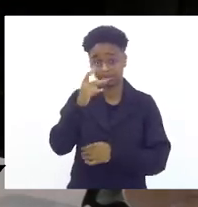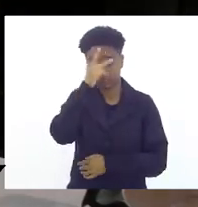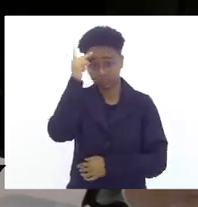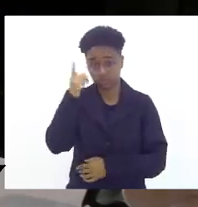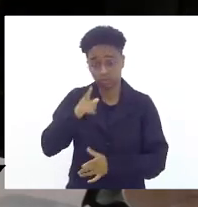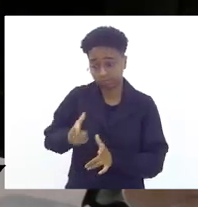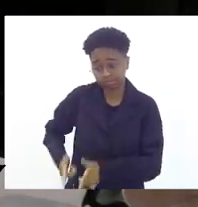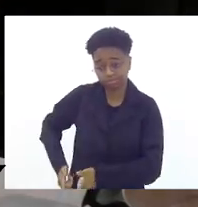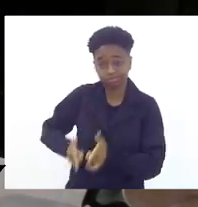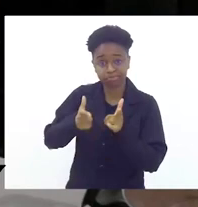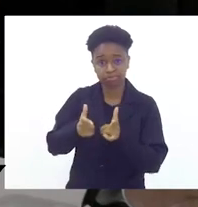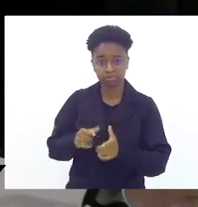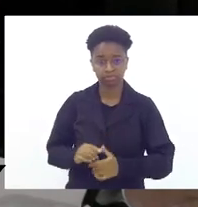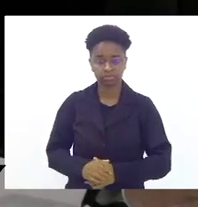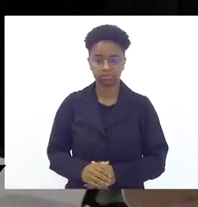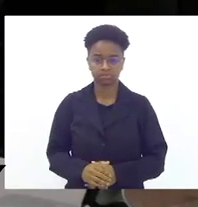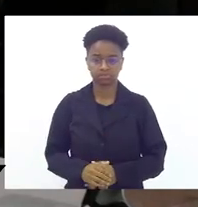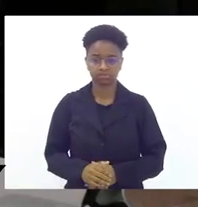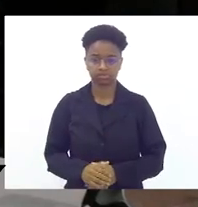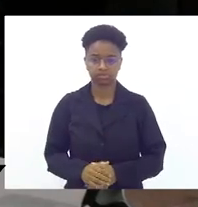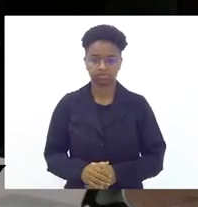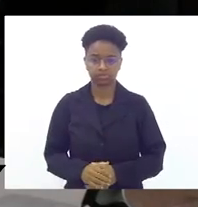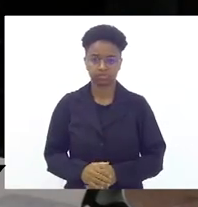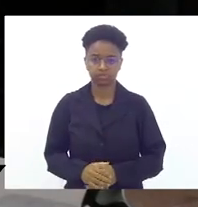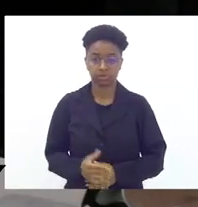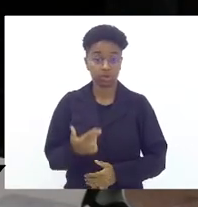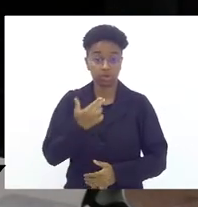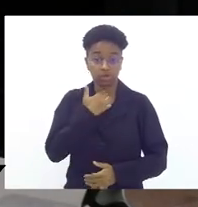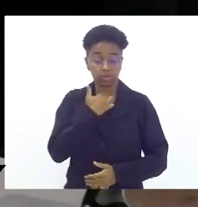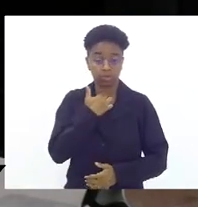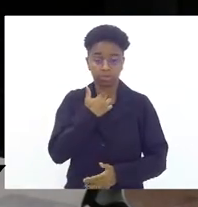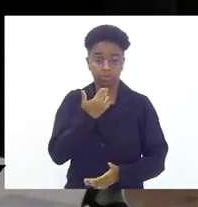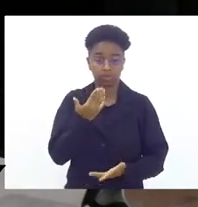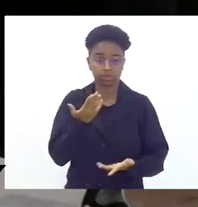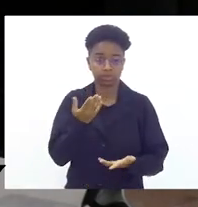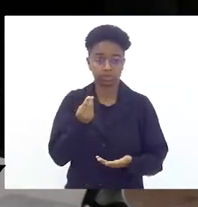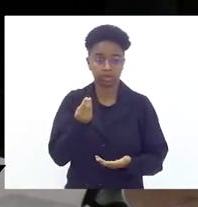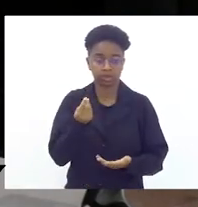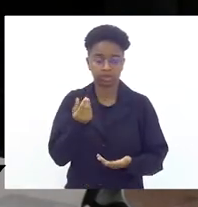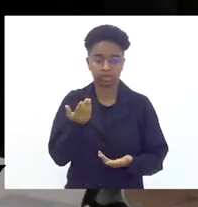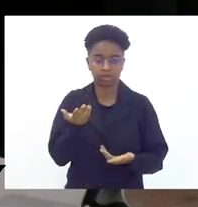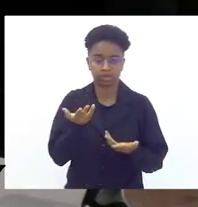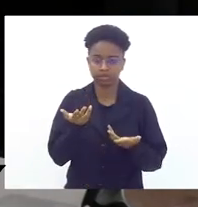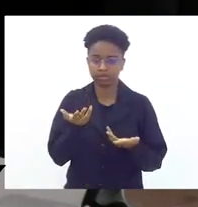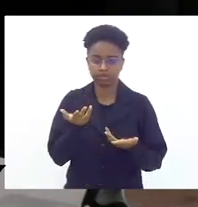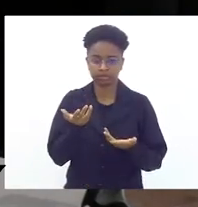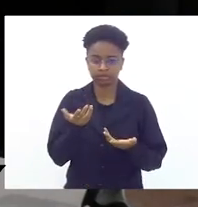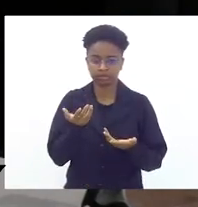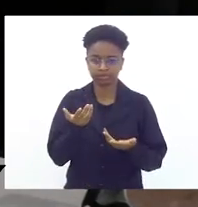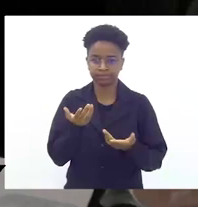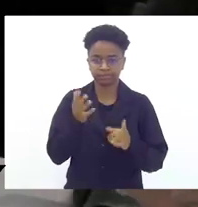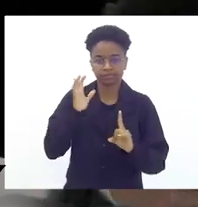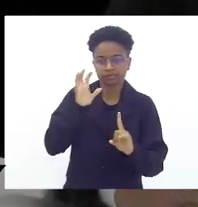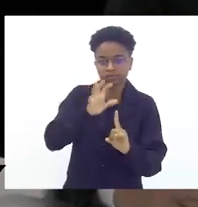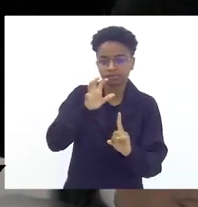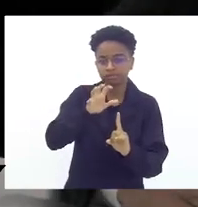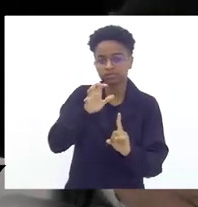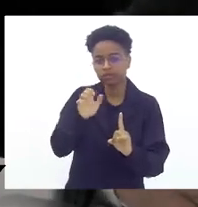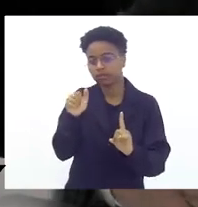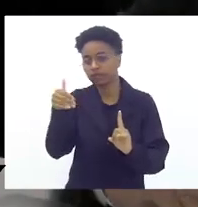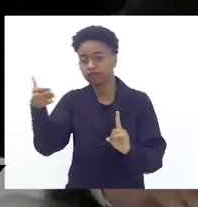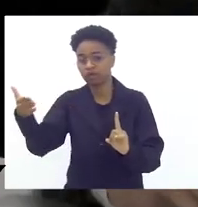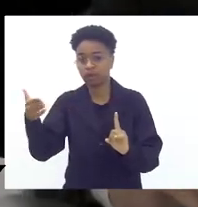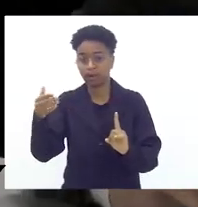tiver armada né Ela é não pode ter nenhuma interferência externa